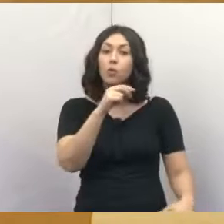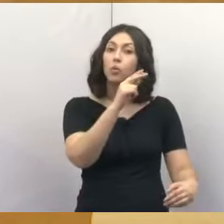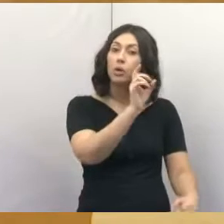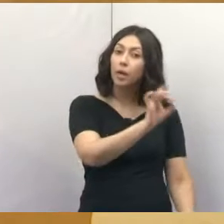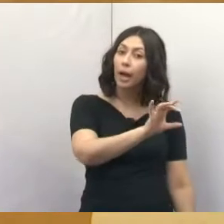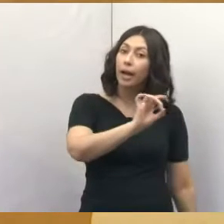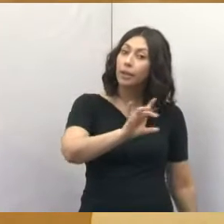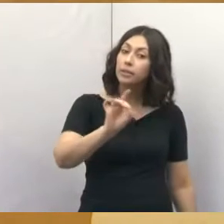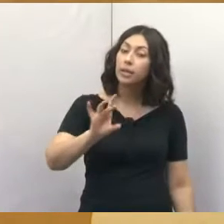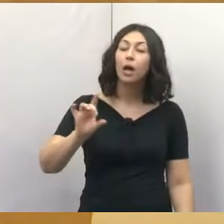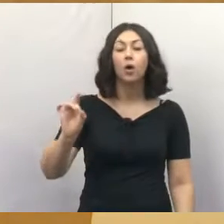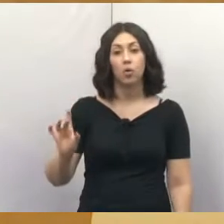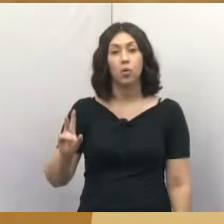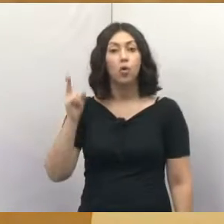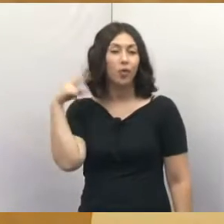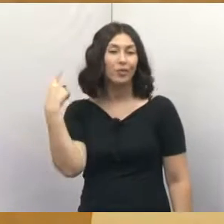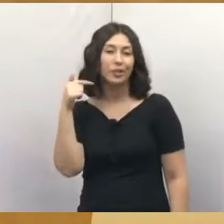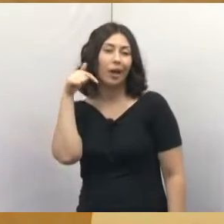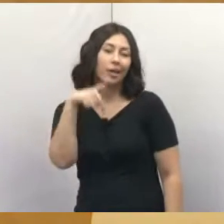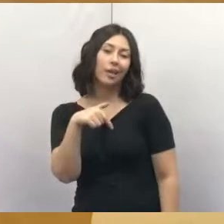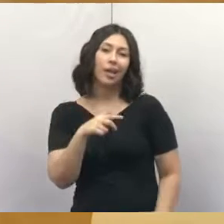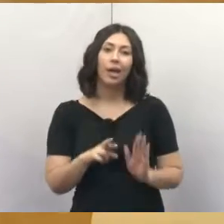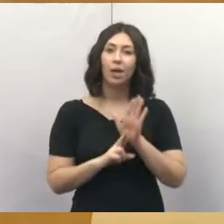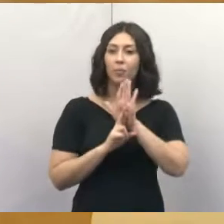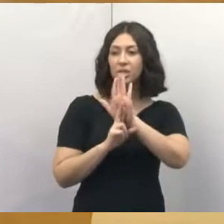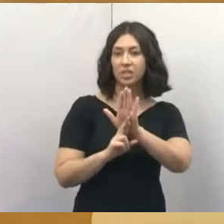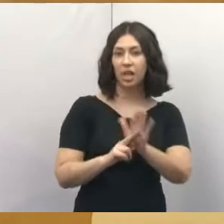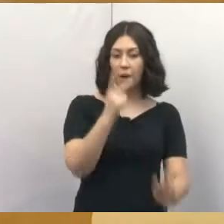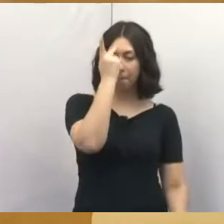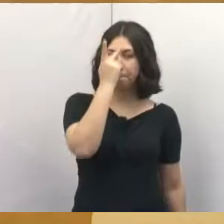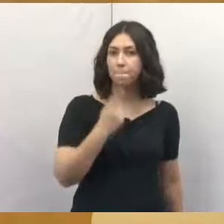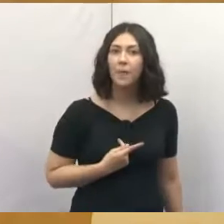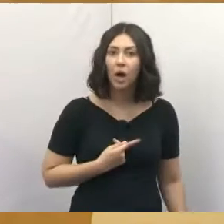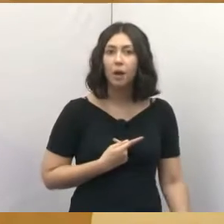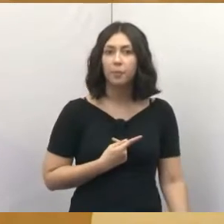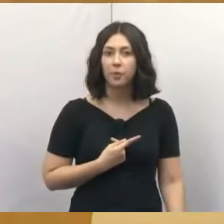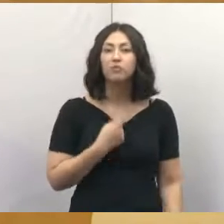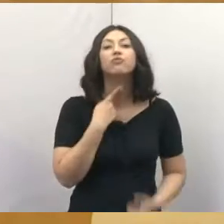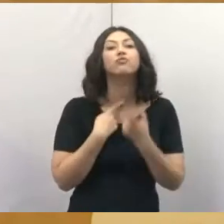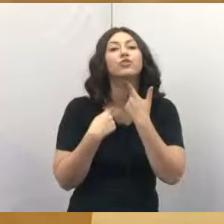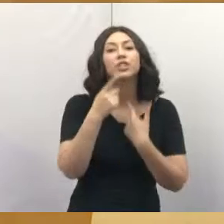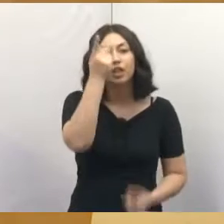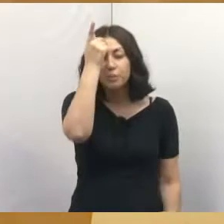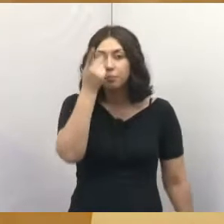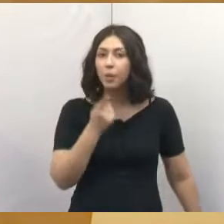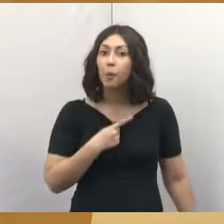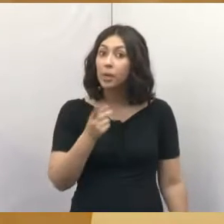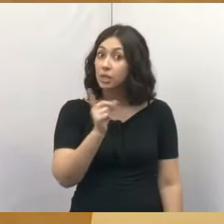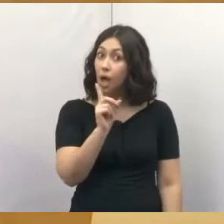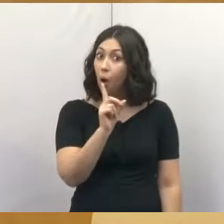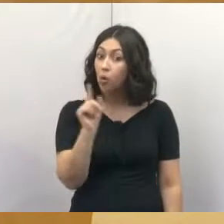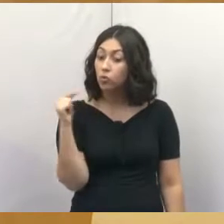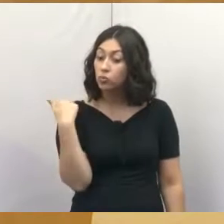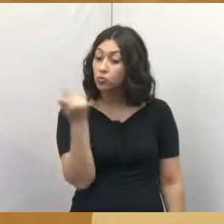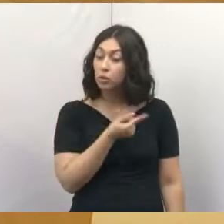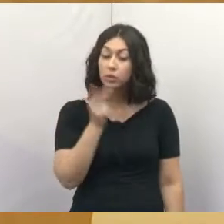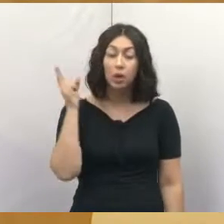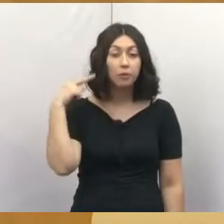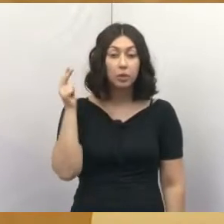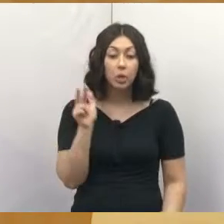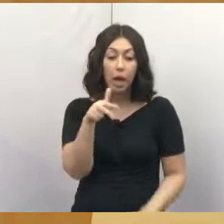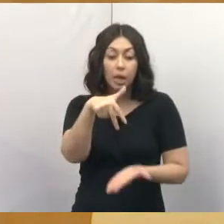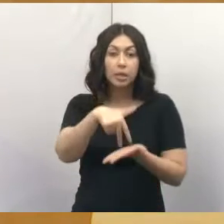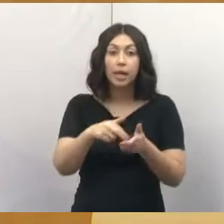nesses vereadores. O vereador não está aqui para representar o seu umbigo, o seu interesse pessoal apenas. O vereador está aqui